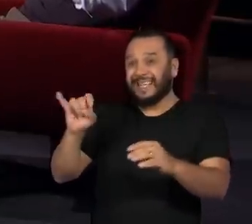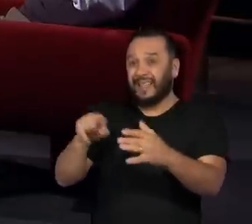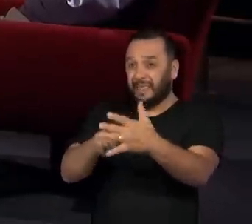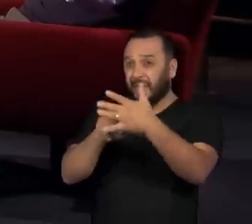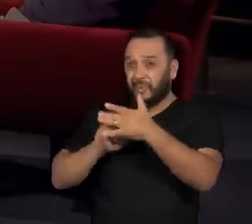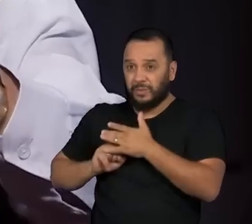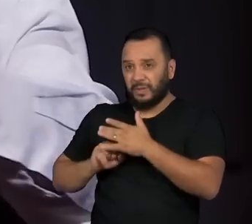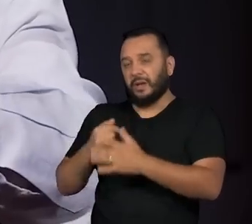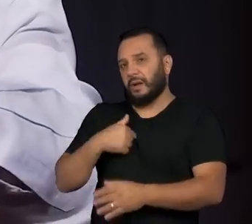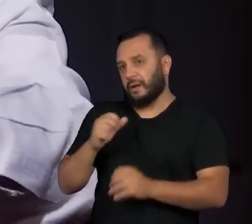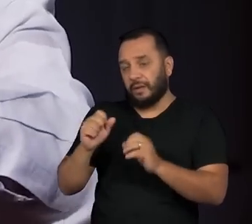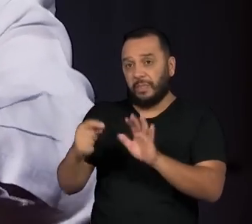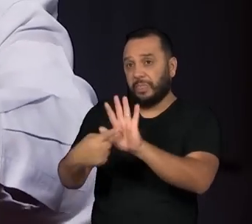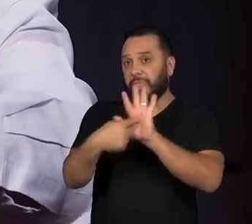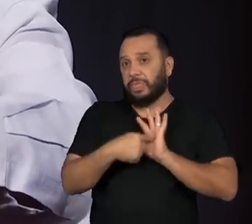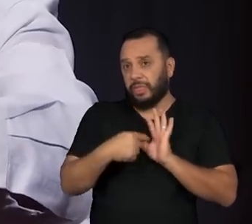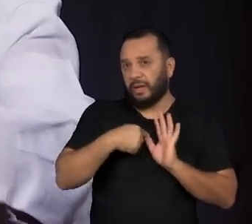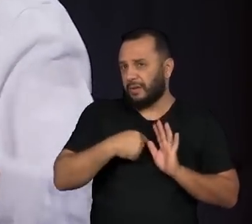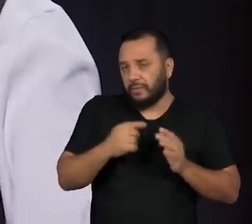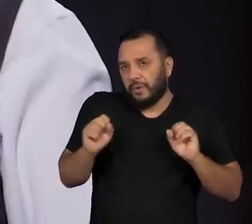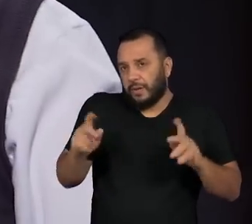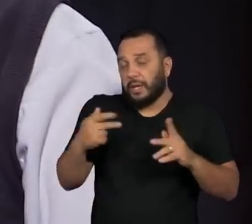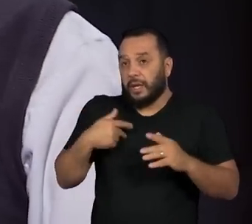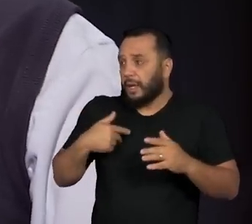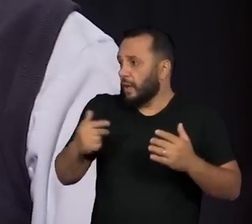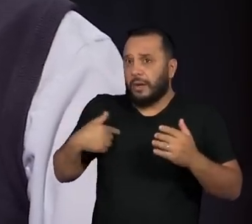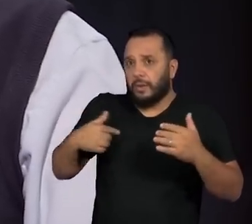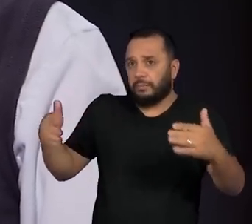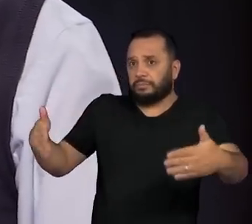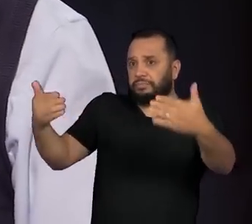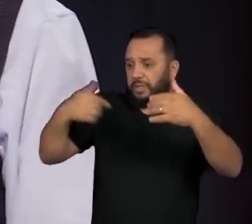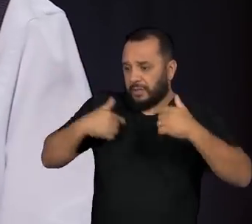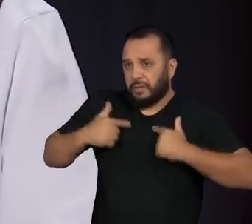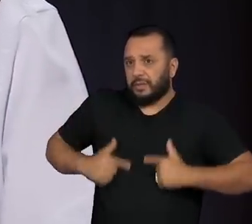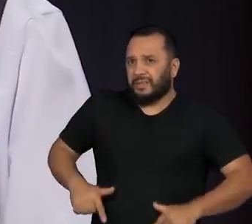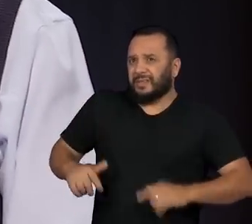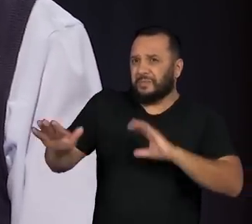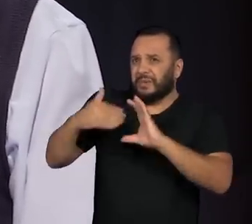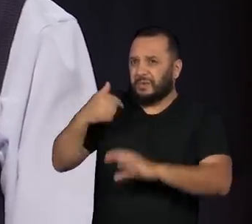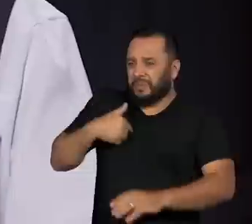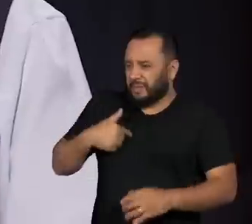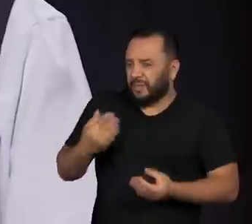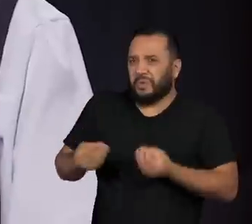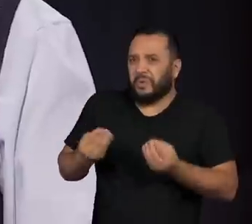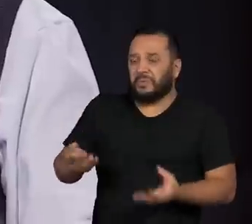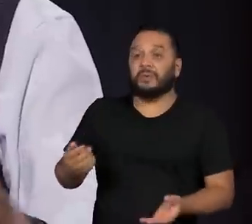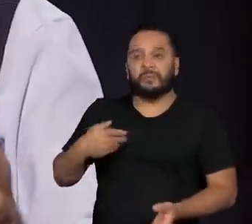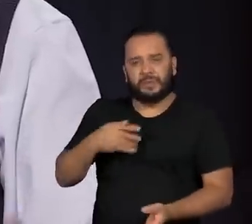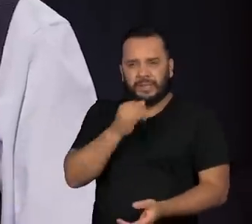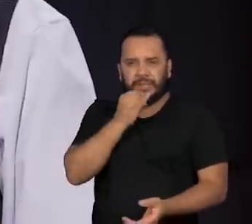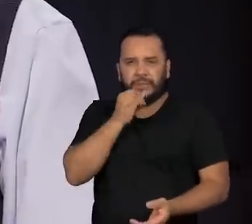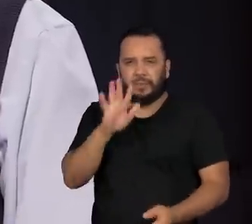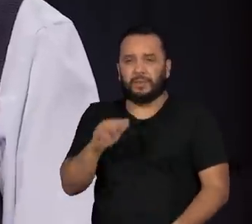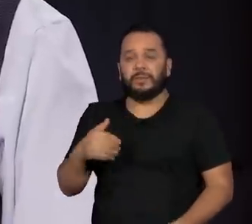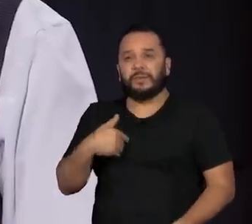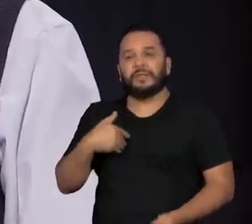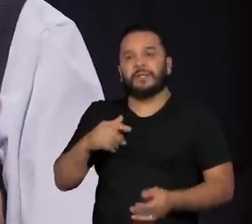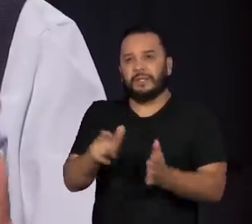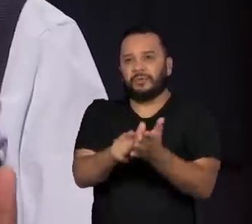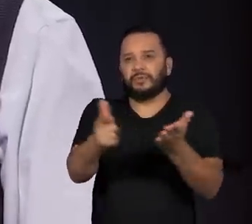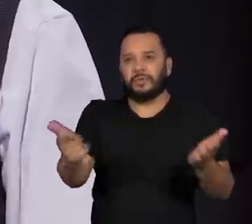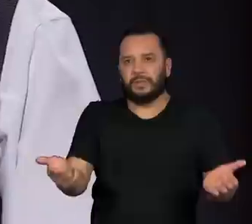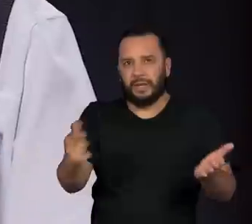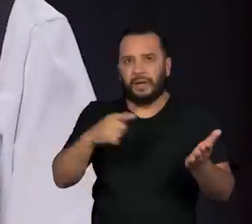de você agora alguém que não é nenhum dos dois foi isso disponível eu fiz um exemplo hoje meio bobo mas é por aí imagina que você tivesse um jornal